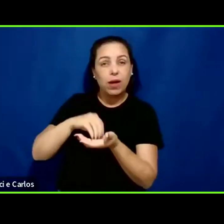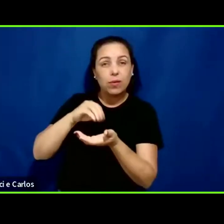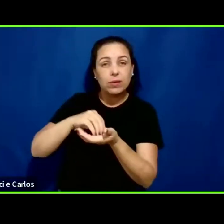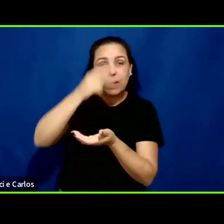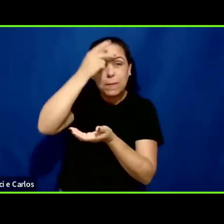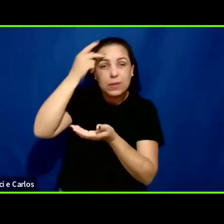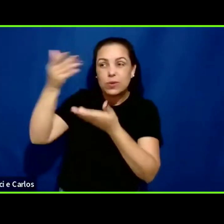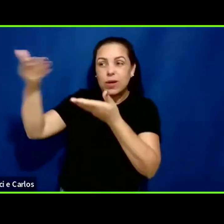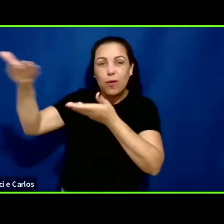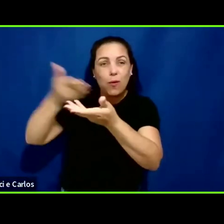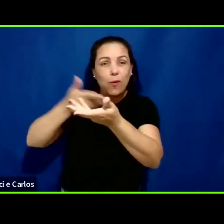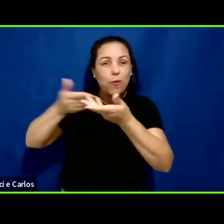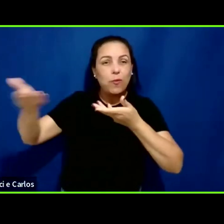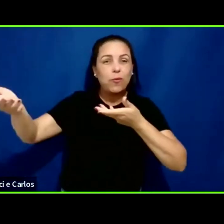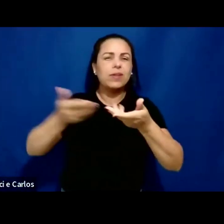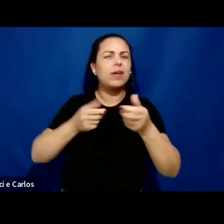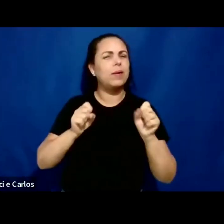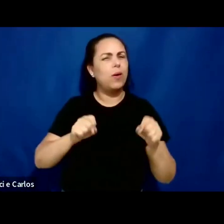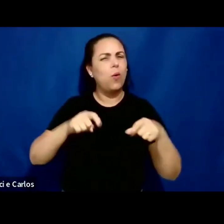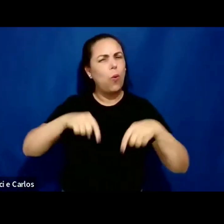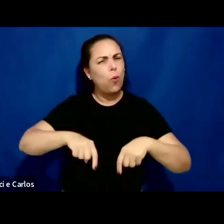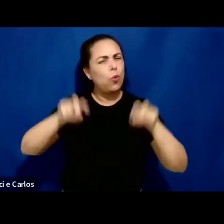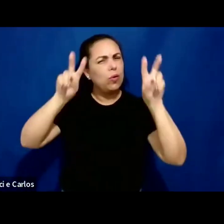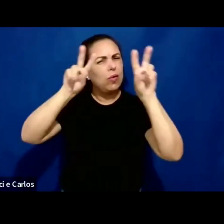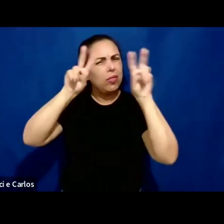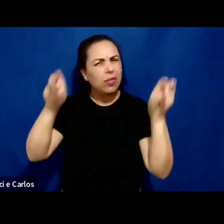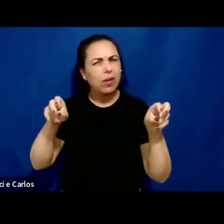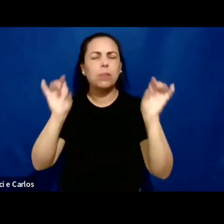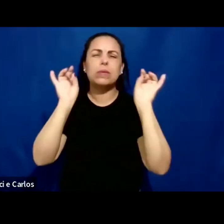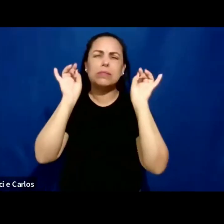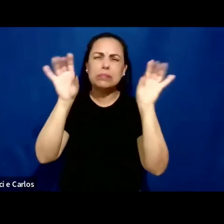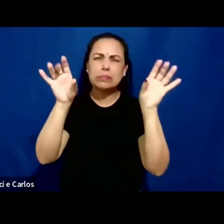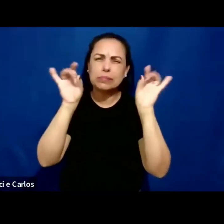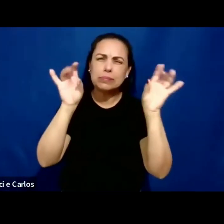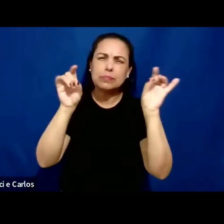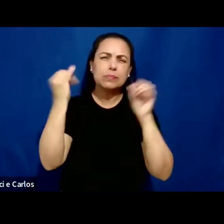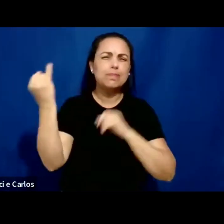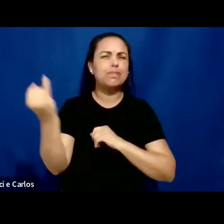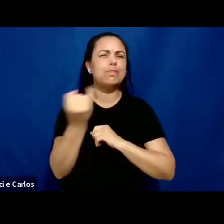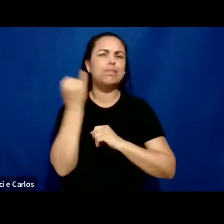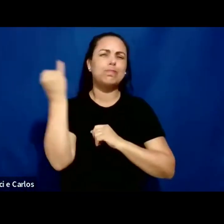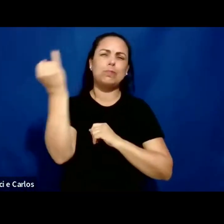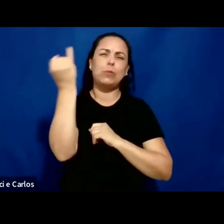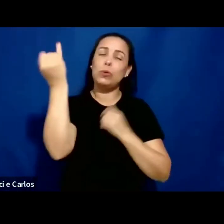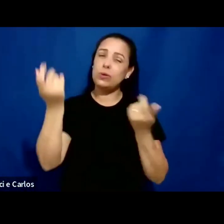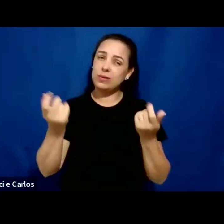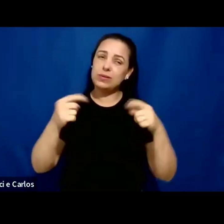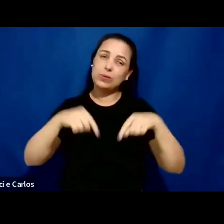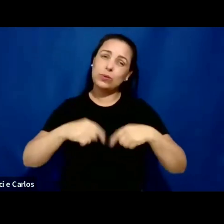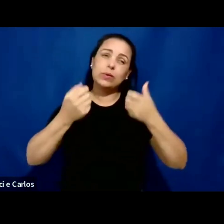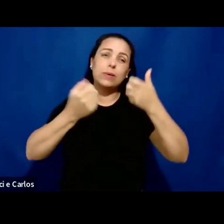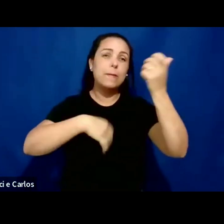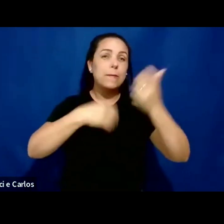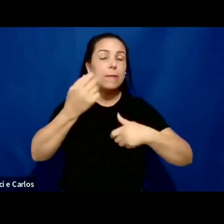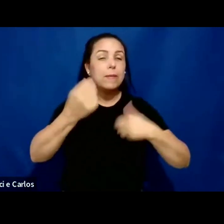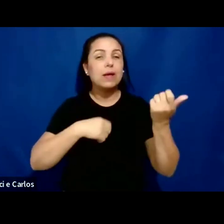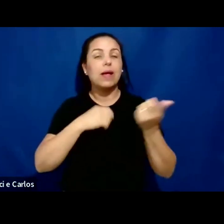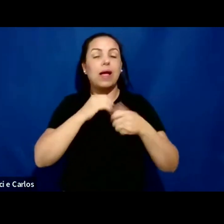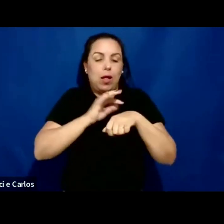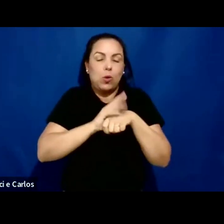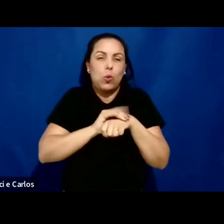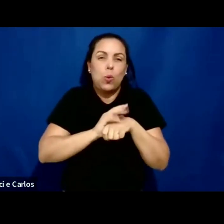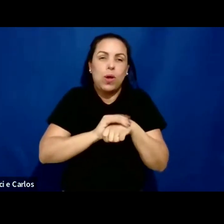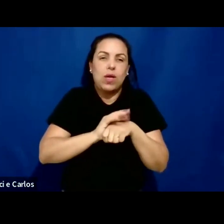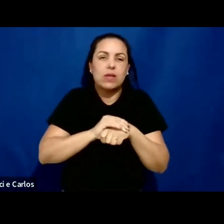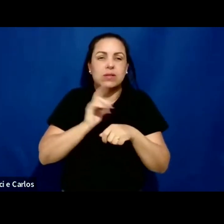falar para vocês que o nosso assunto hoje, ele é muito importante, porque nós vamos falar como tratar e prevenir a doença